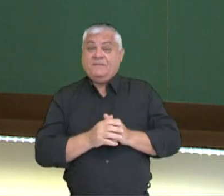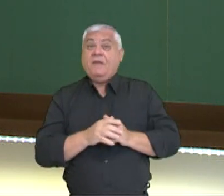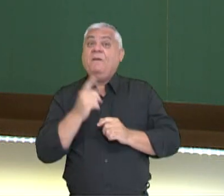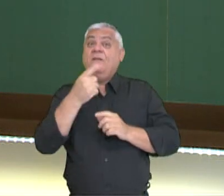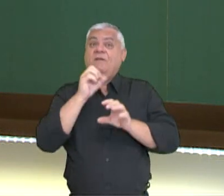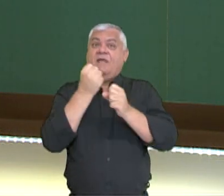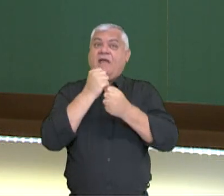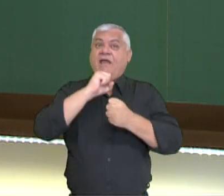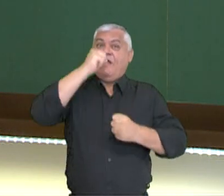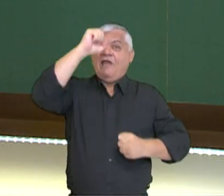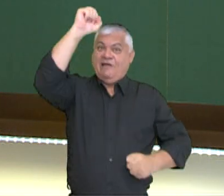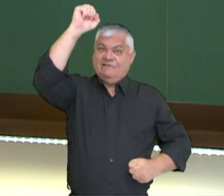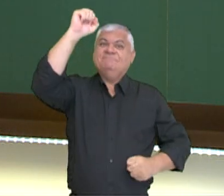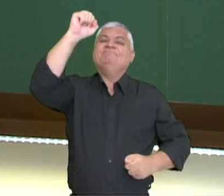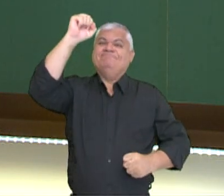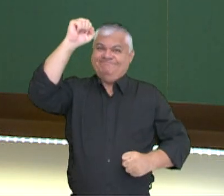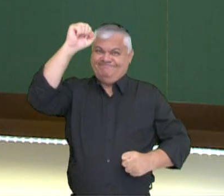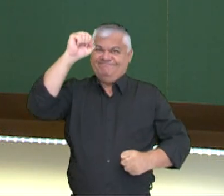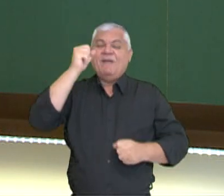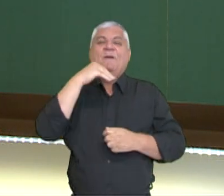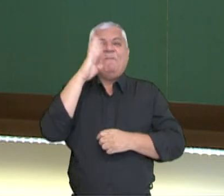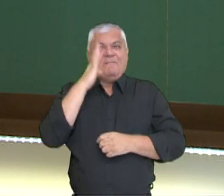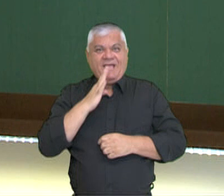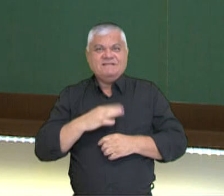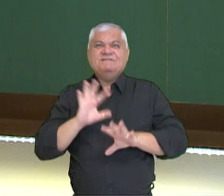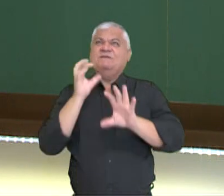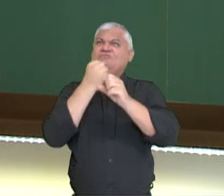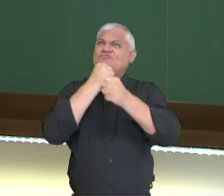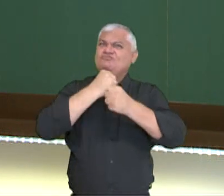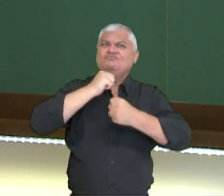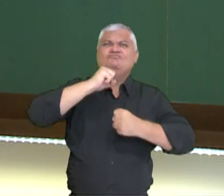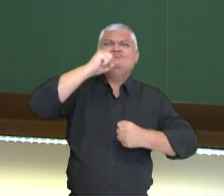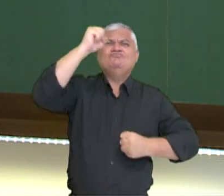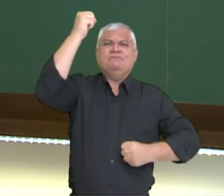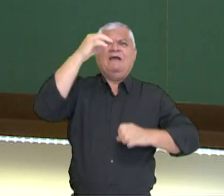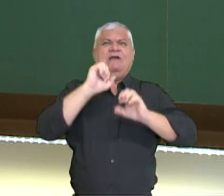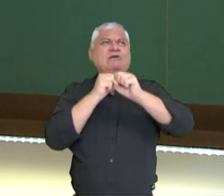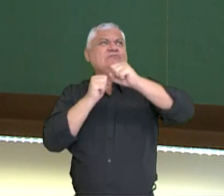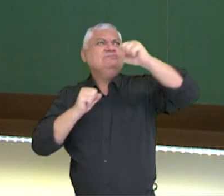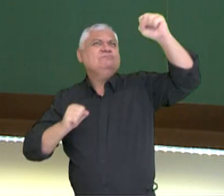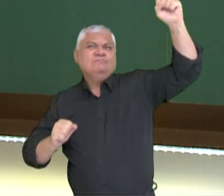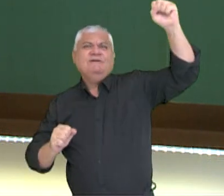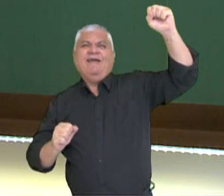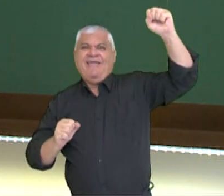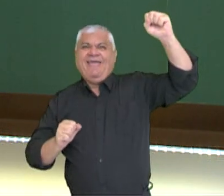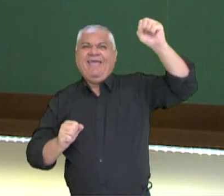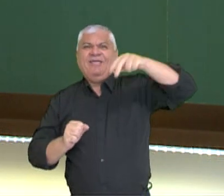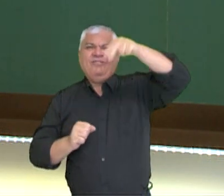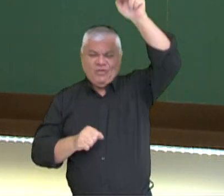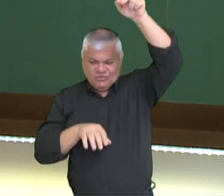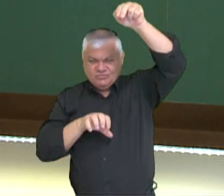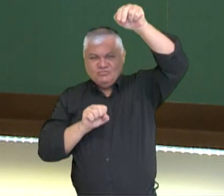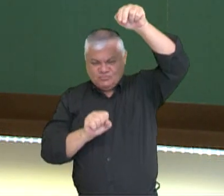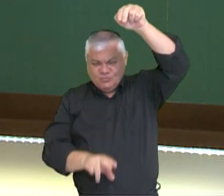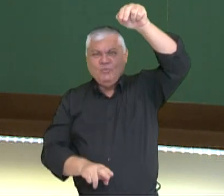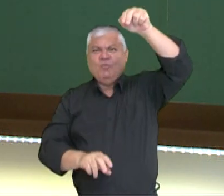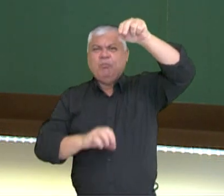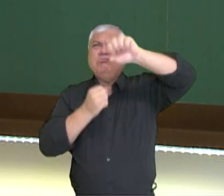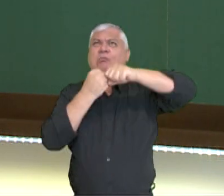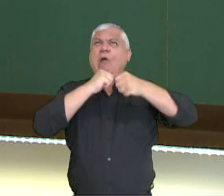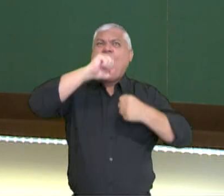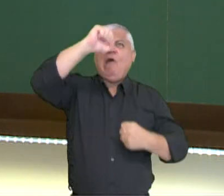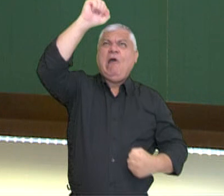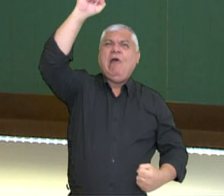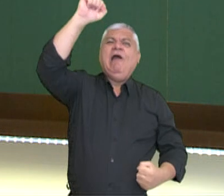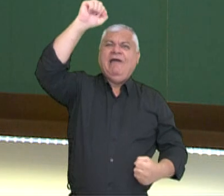extensão latitudinal do nosso território, ou seja, a extensão no sentido norte-sul, o quanto nosso país é